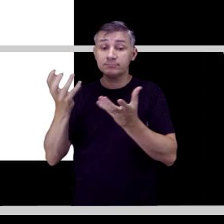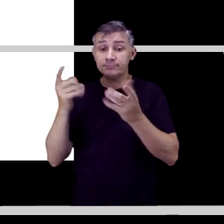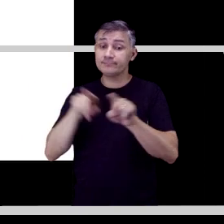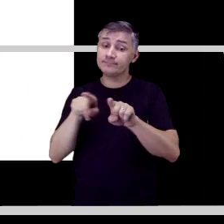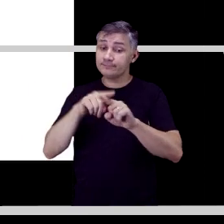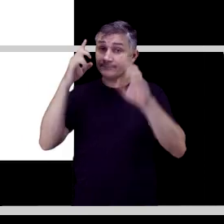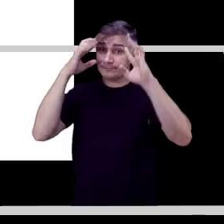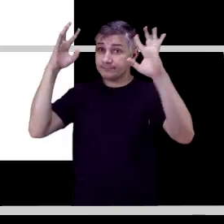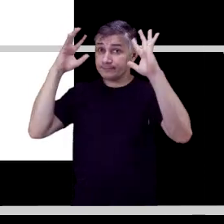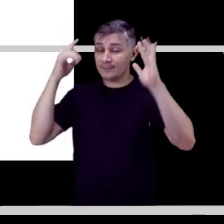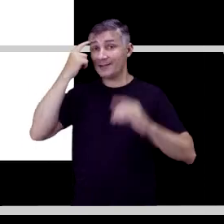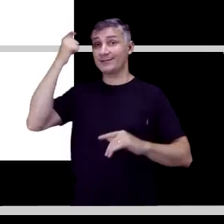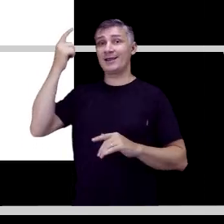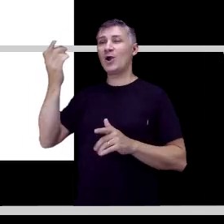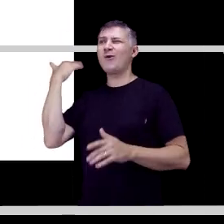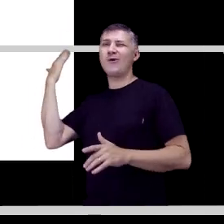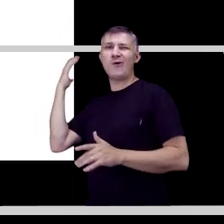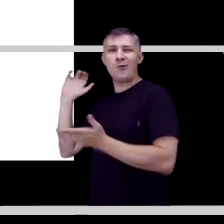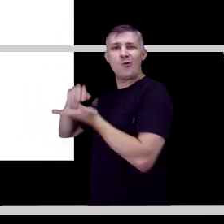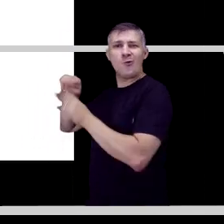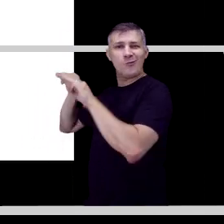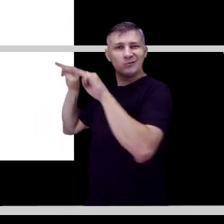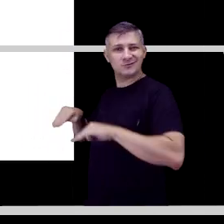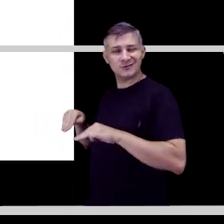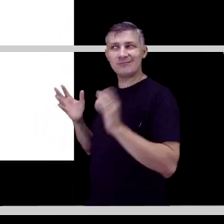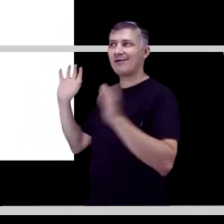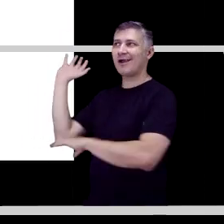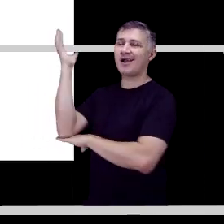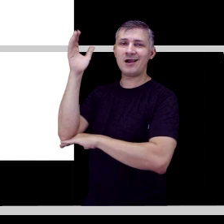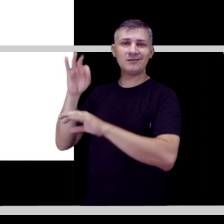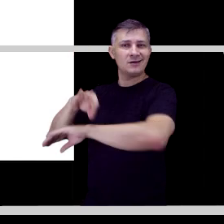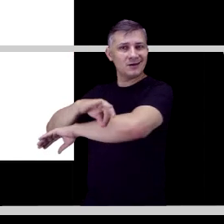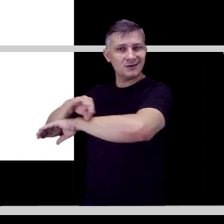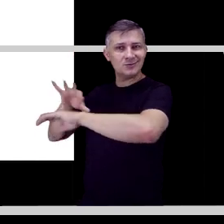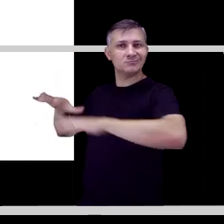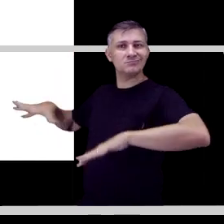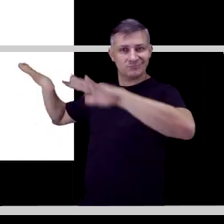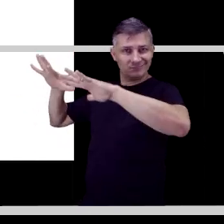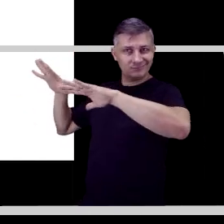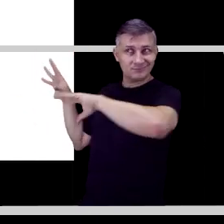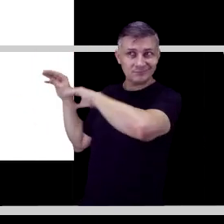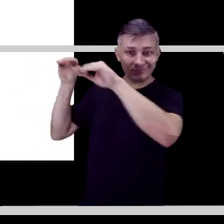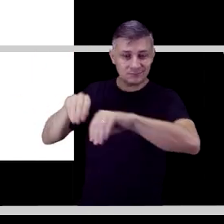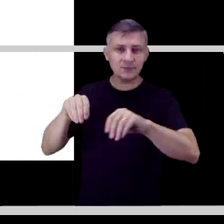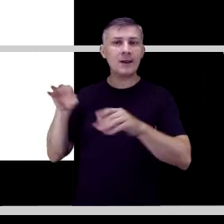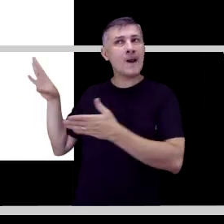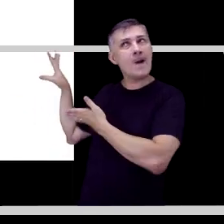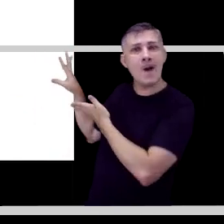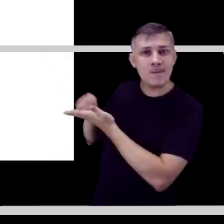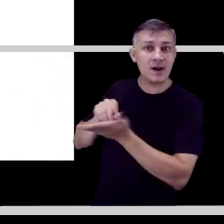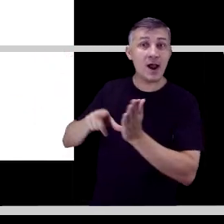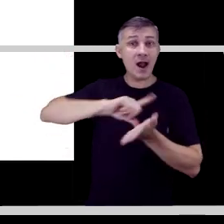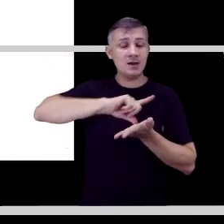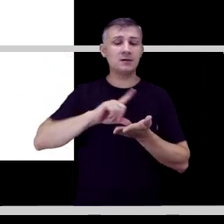de vazios vegetados, né, pátios internos com vegetação, para criar uma interação, né, resgatando aquela